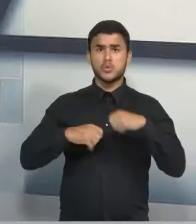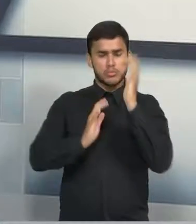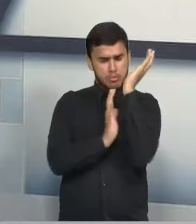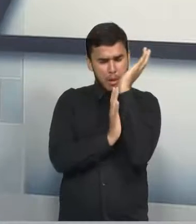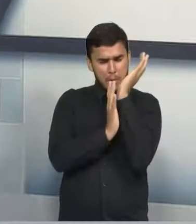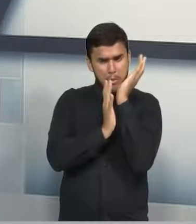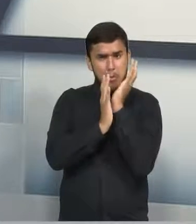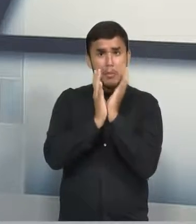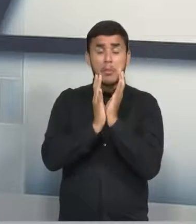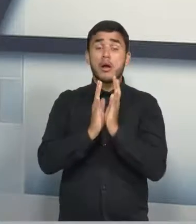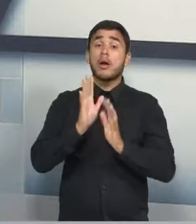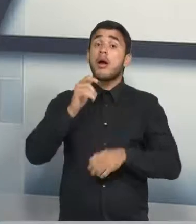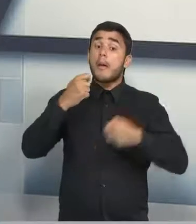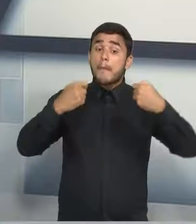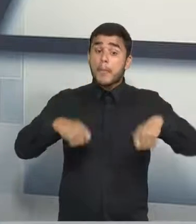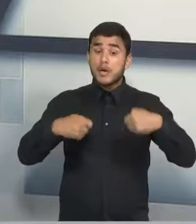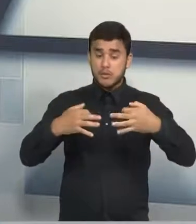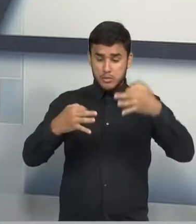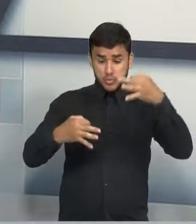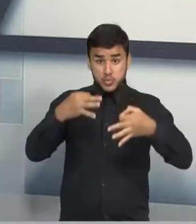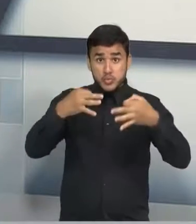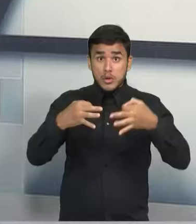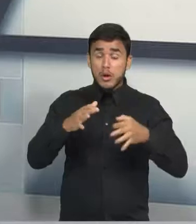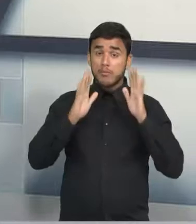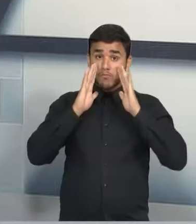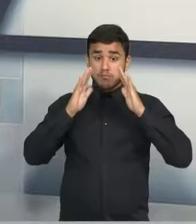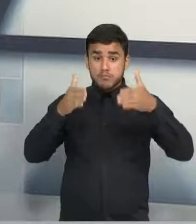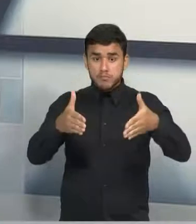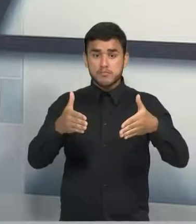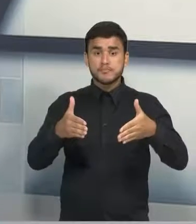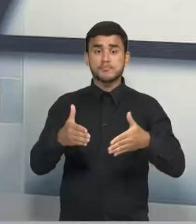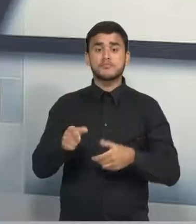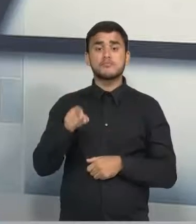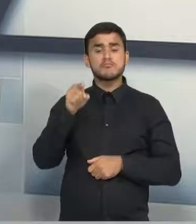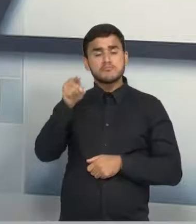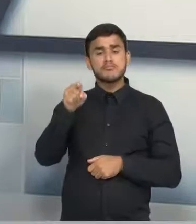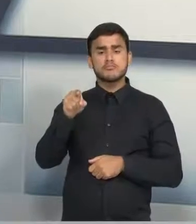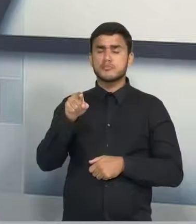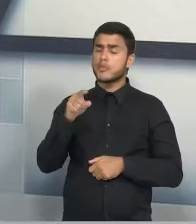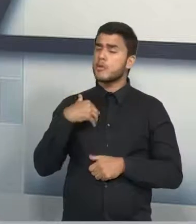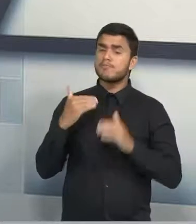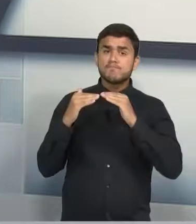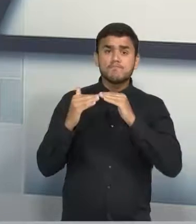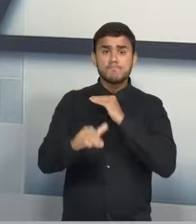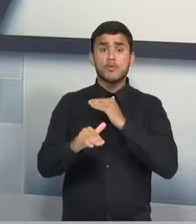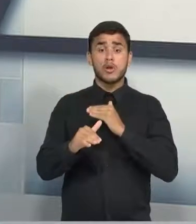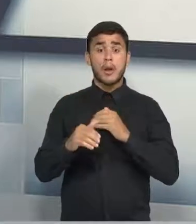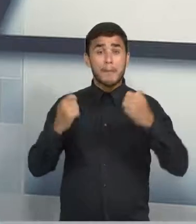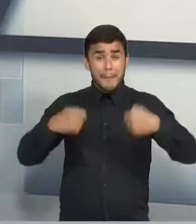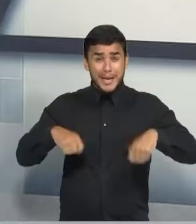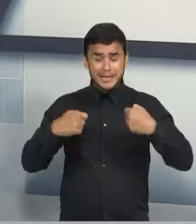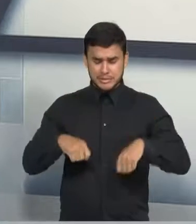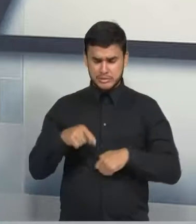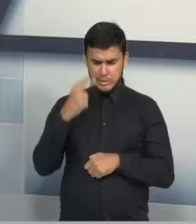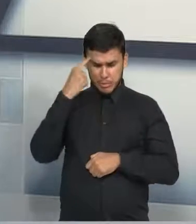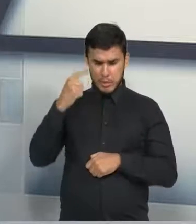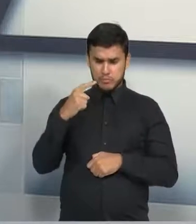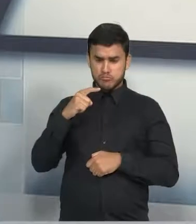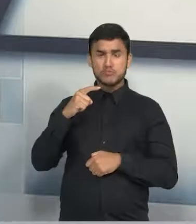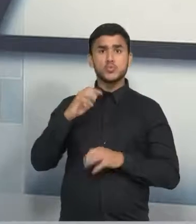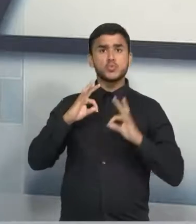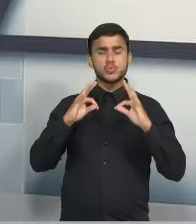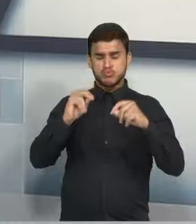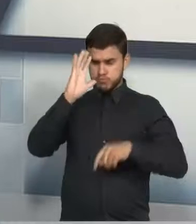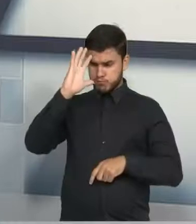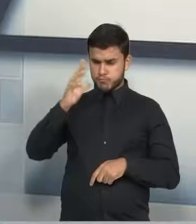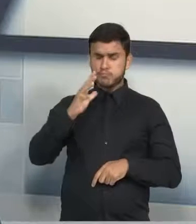e nos juízes competentes. O que é inadmissível, pontuou a ministra, e inaceitável é desacatar